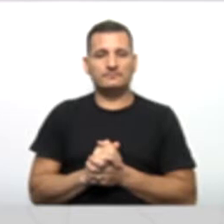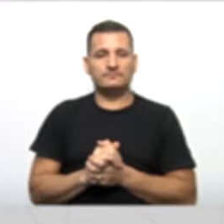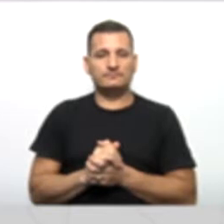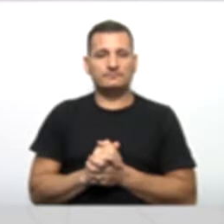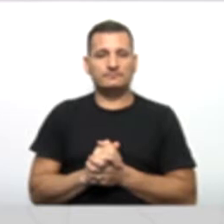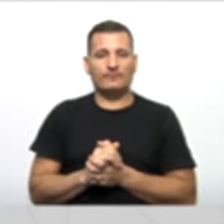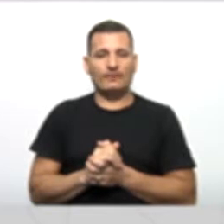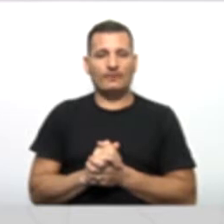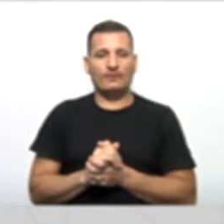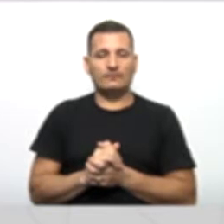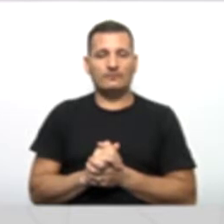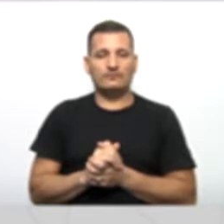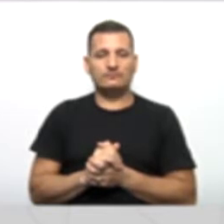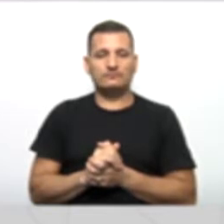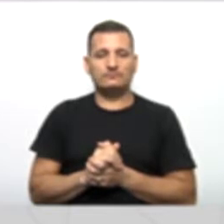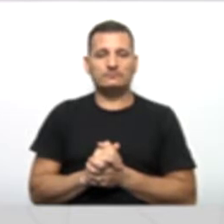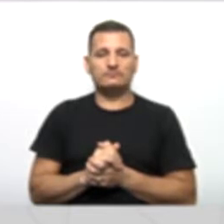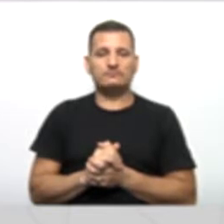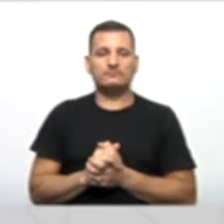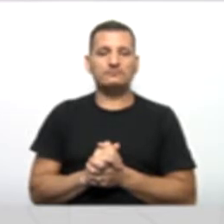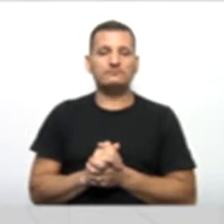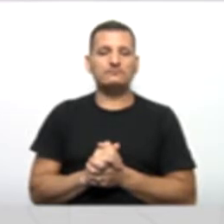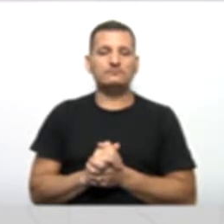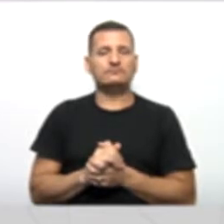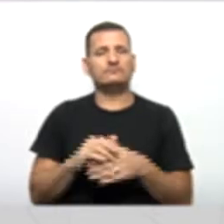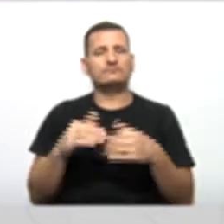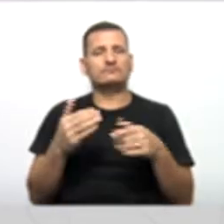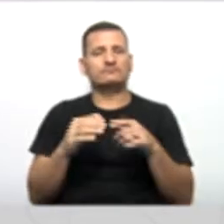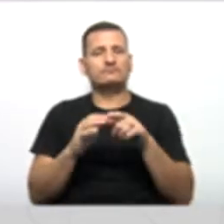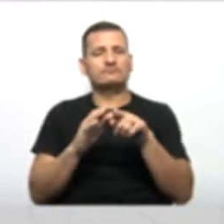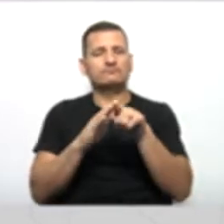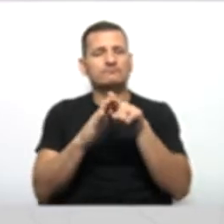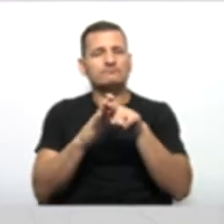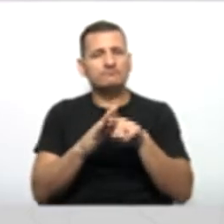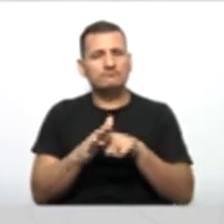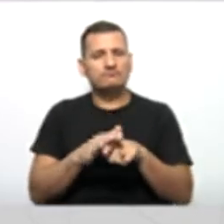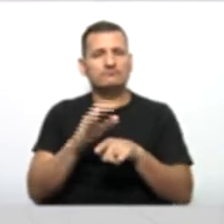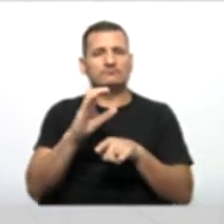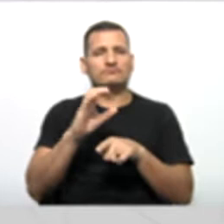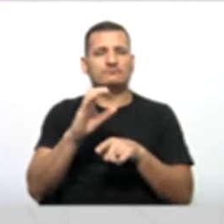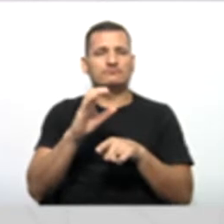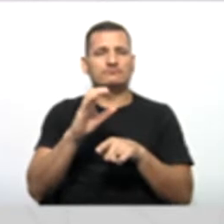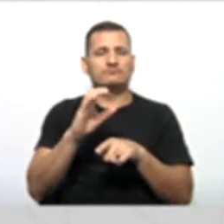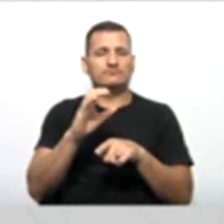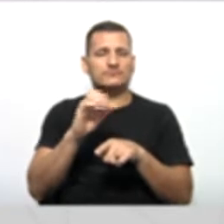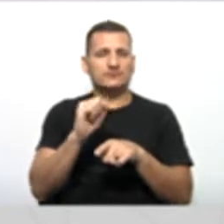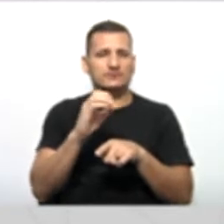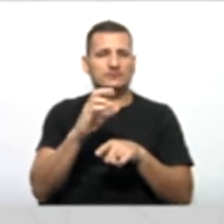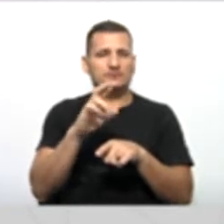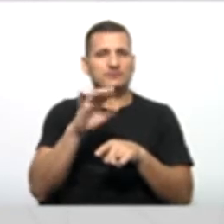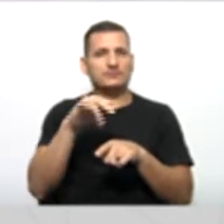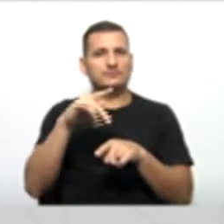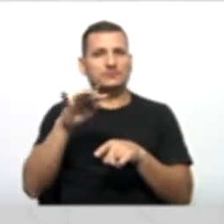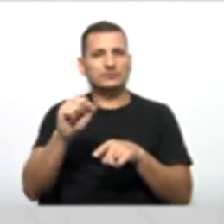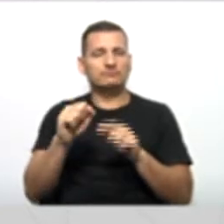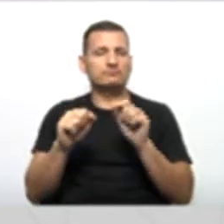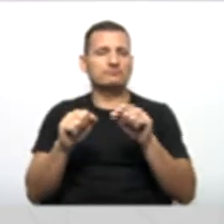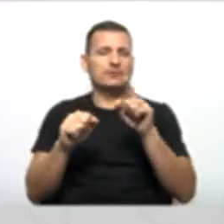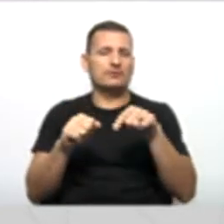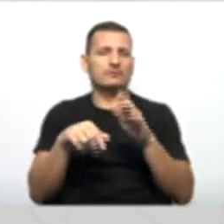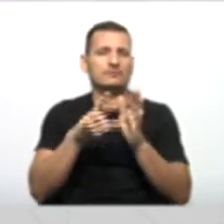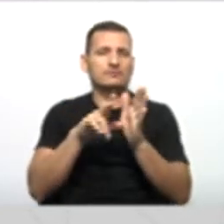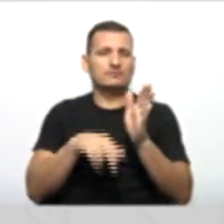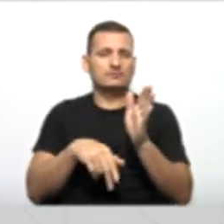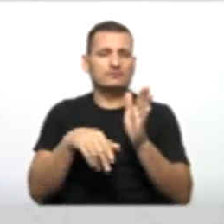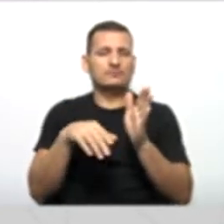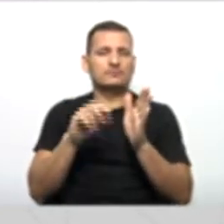do atom então que quem são os scripts sql ele é um conjunto de instruções para que